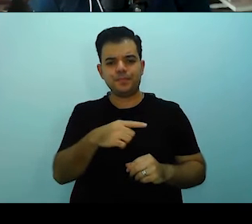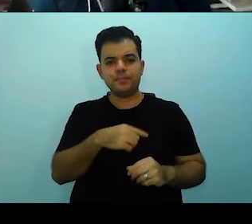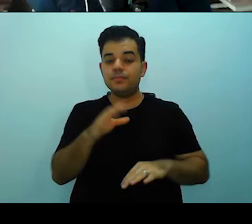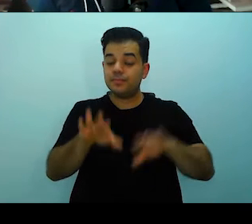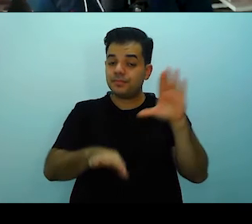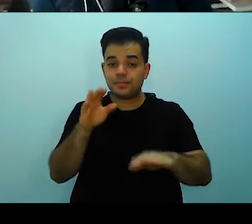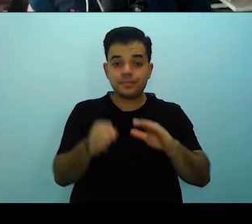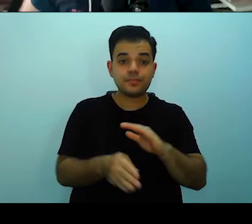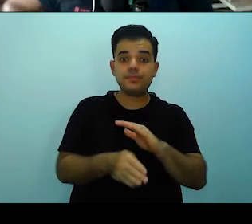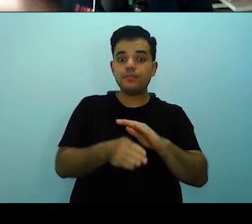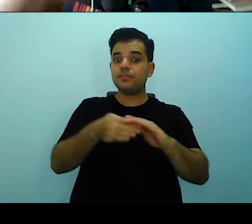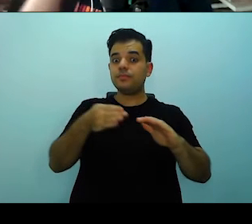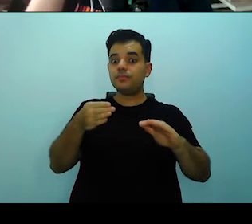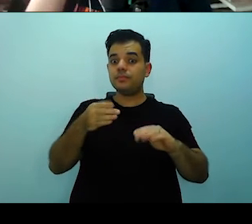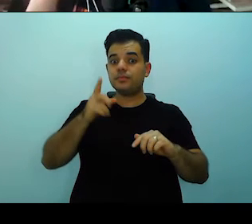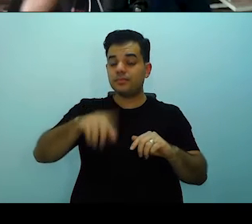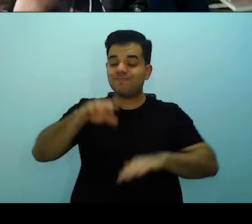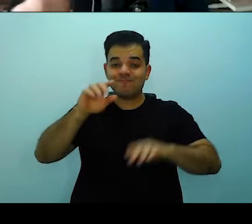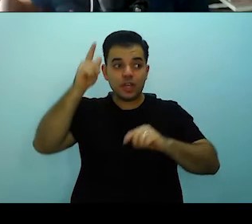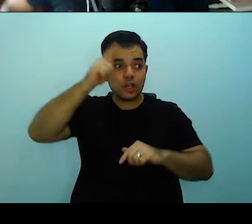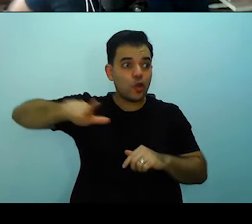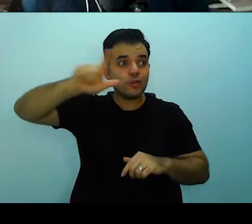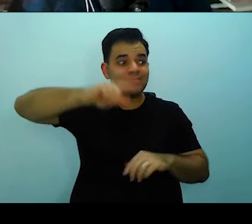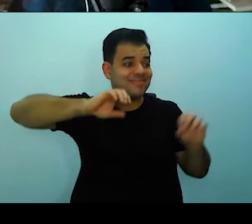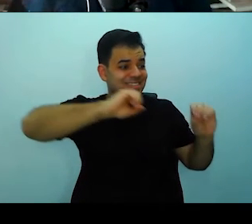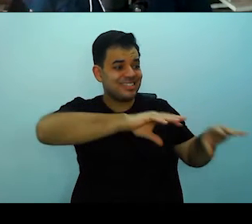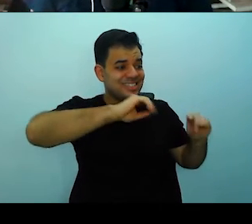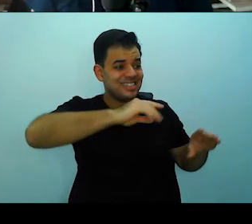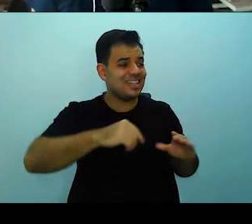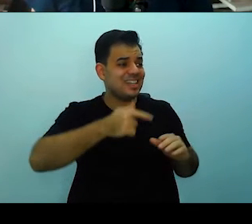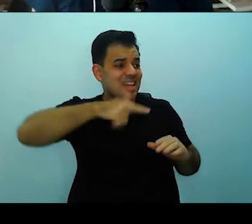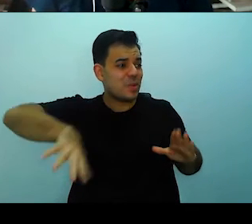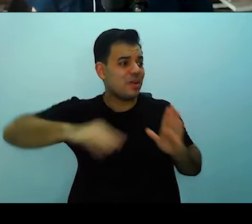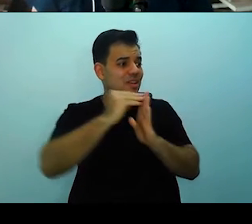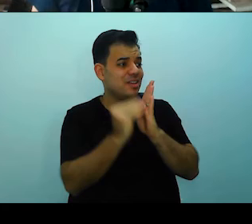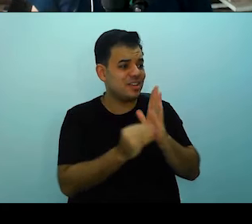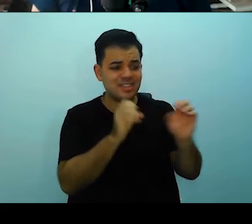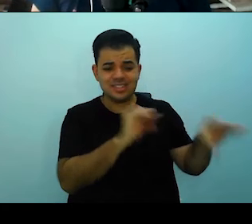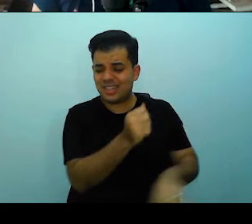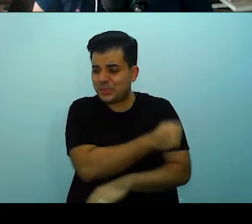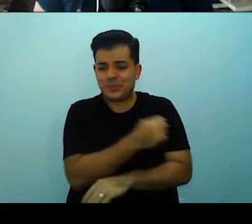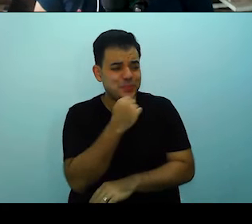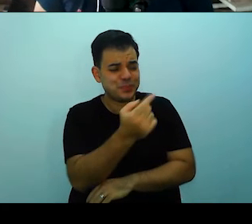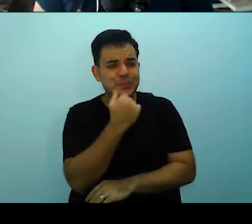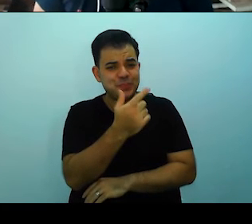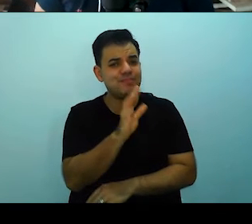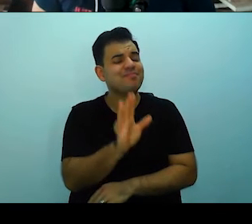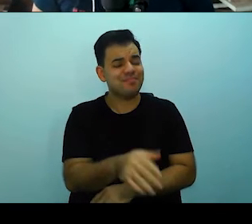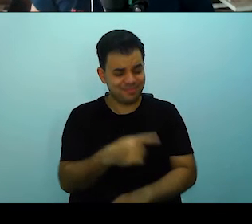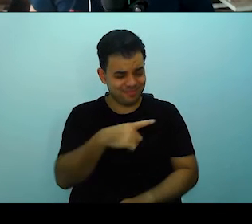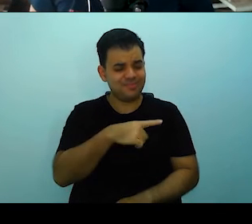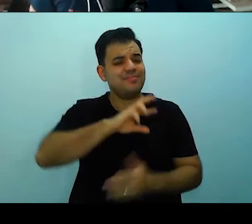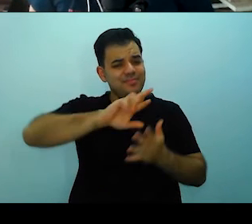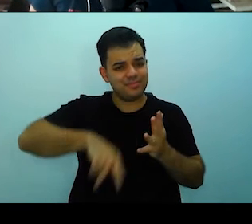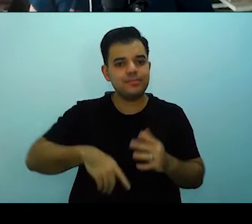sair da lógica em si e não vai conseguir ensinar linguagem nenhuma para o nosso aluno. Outro ponto importante,